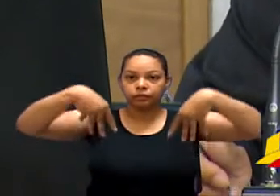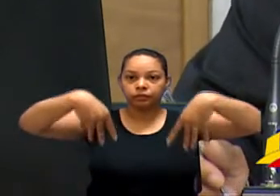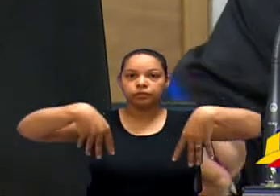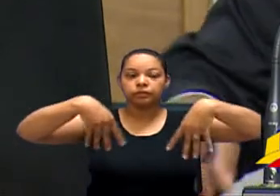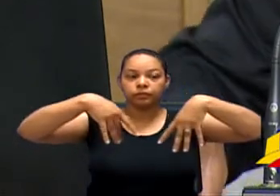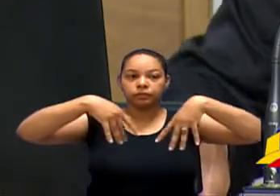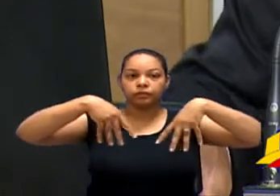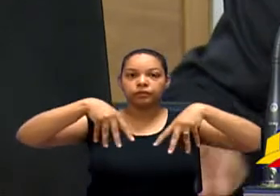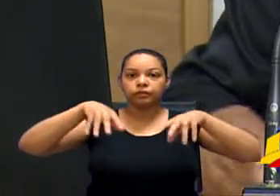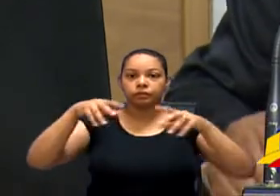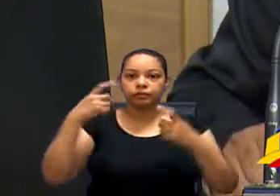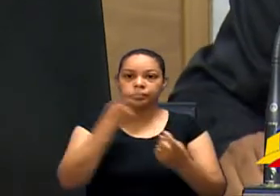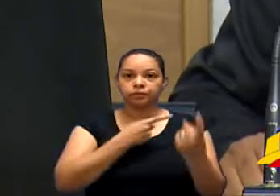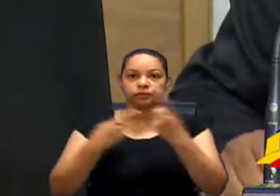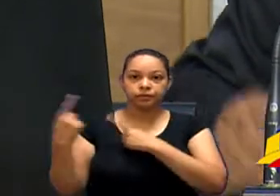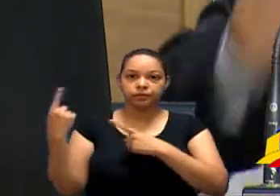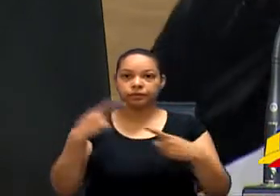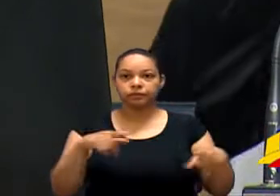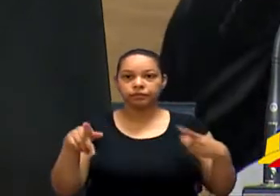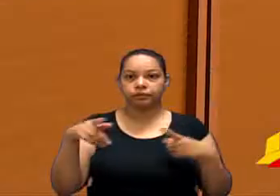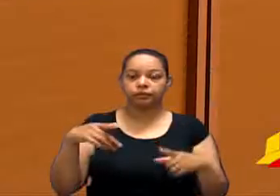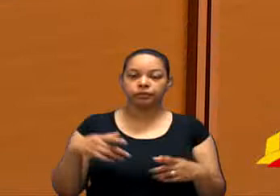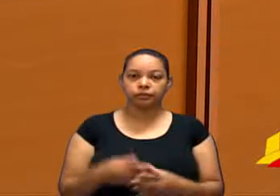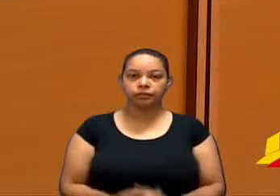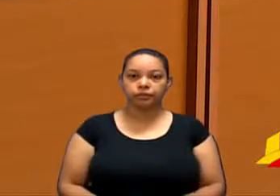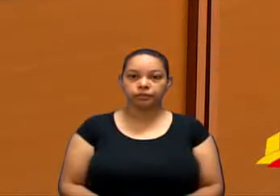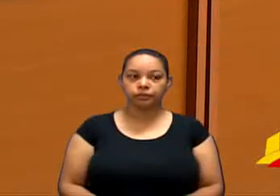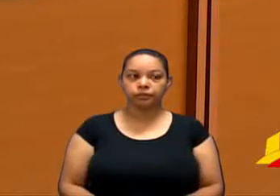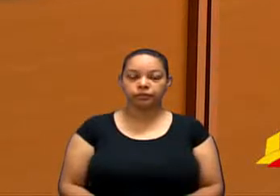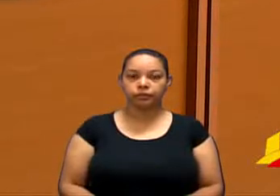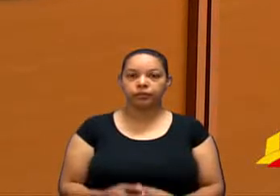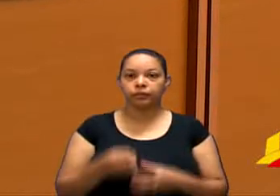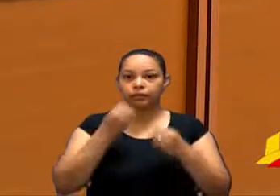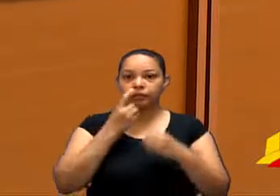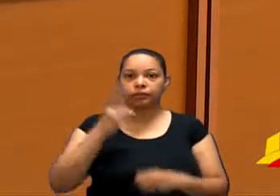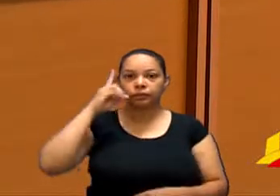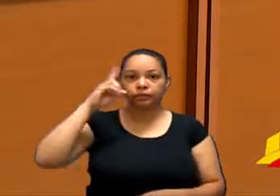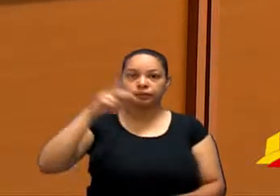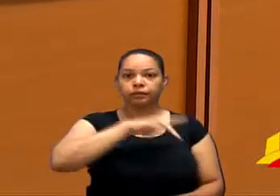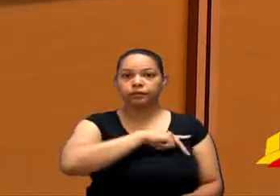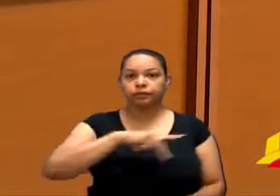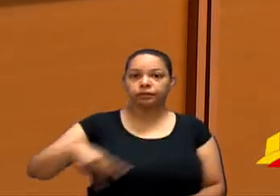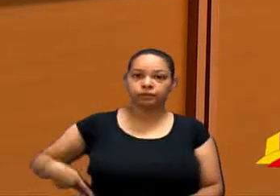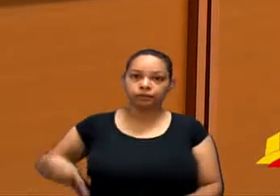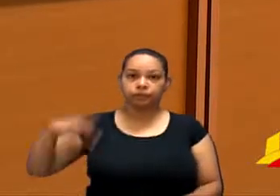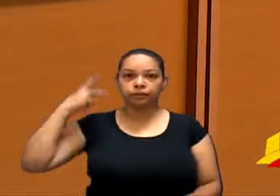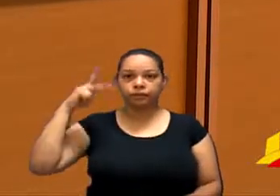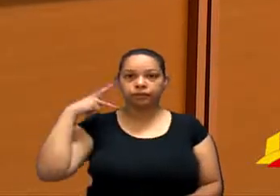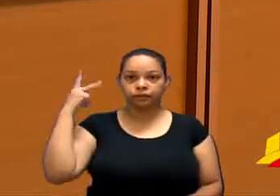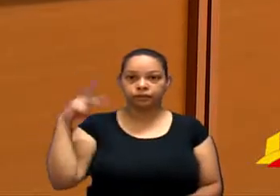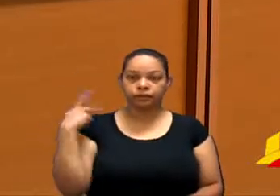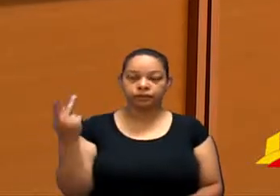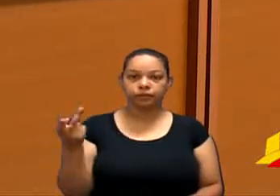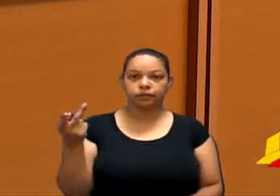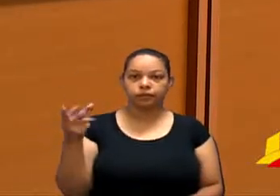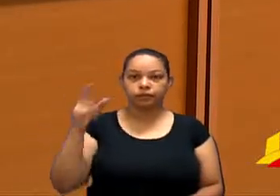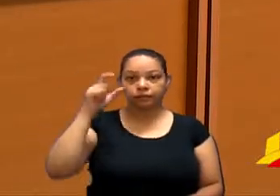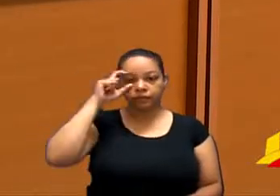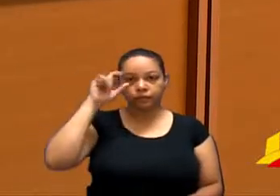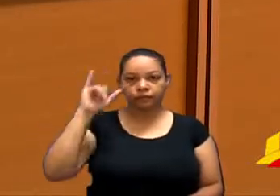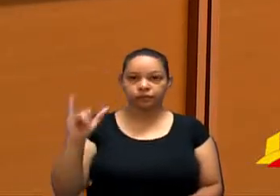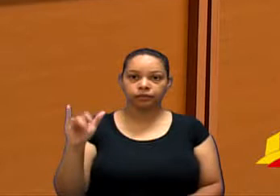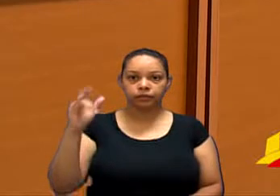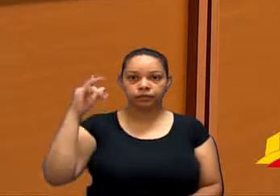também estaremos ouvindo o hino nacional Bom dia senhor presidente o vereador as Fernanda Yara os demais